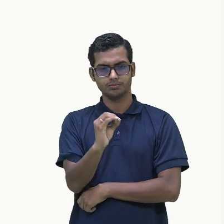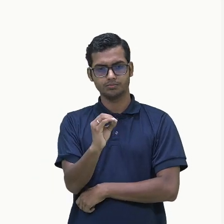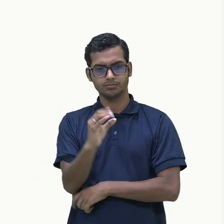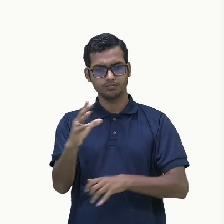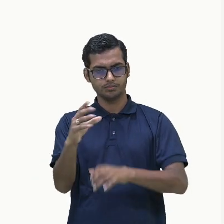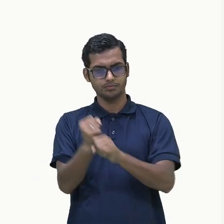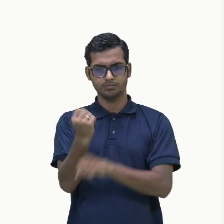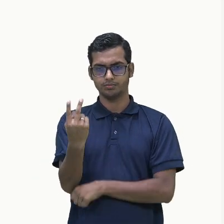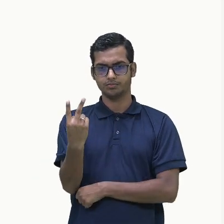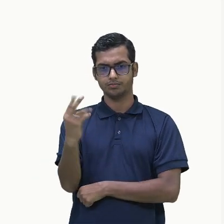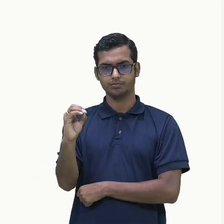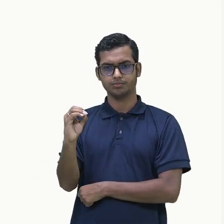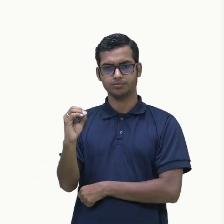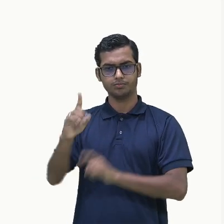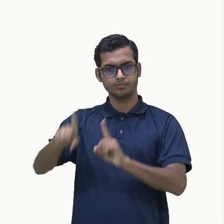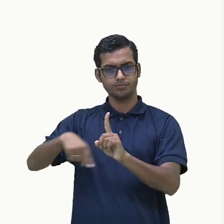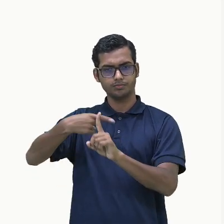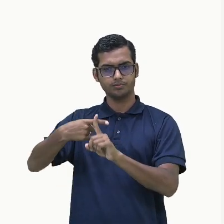mais